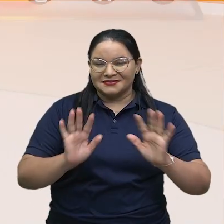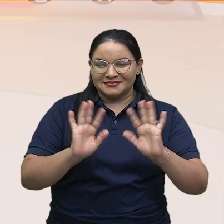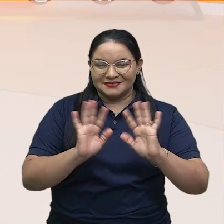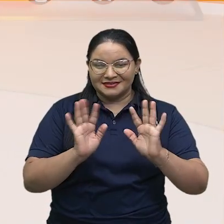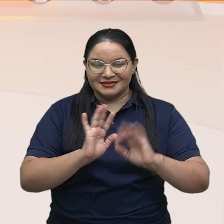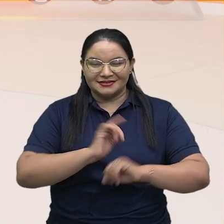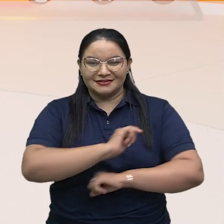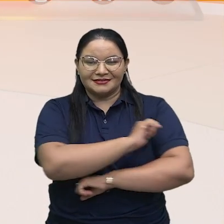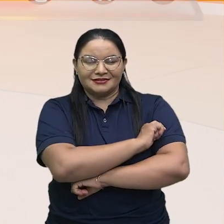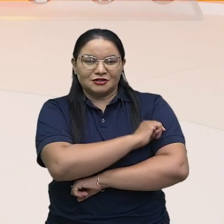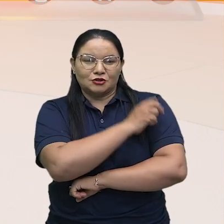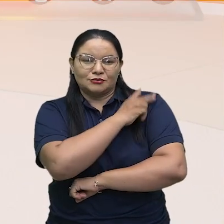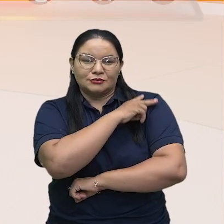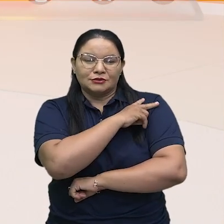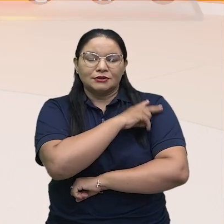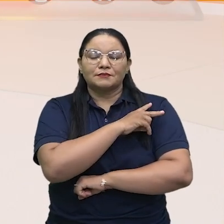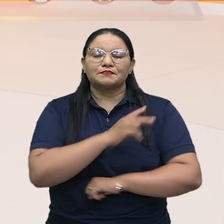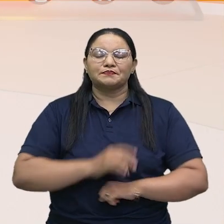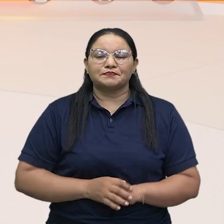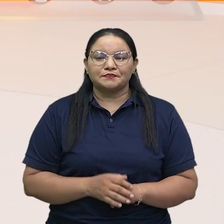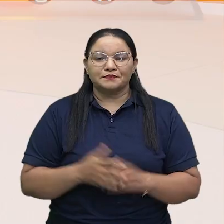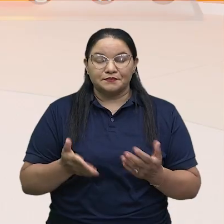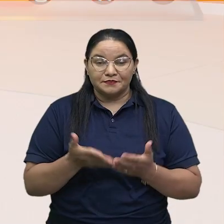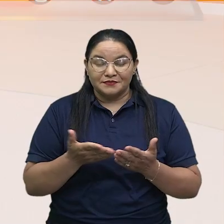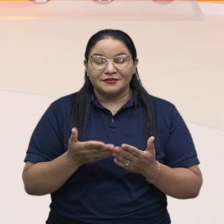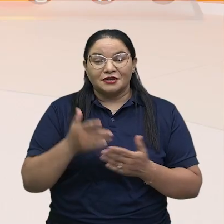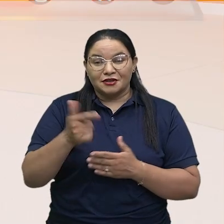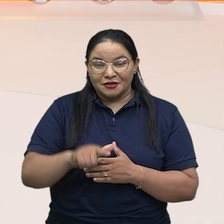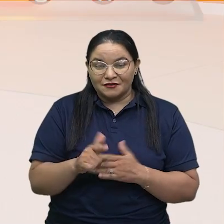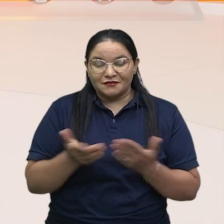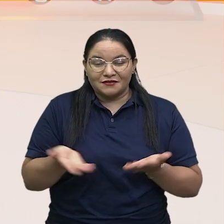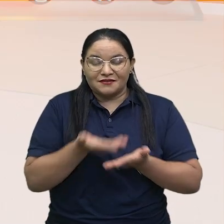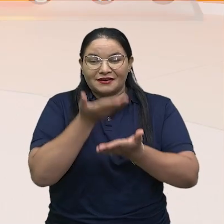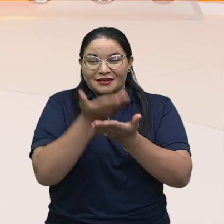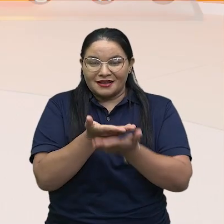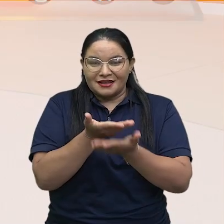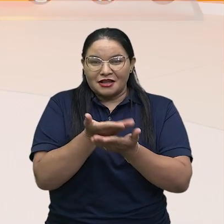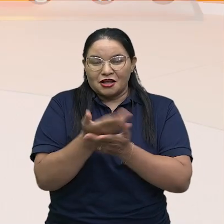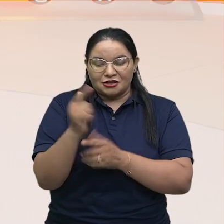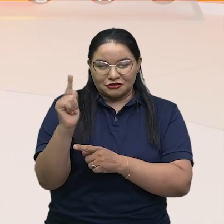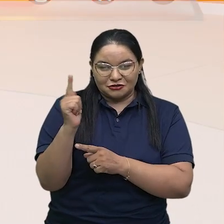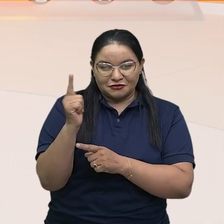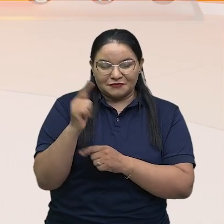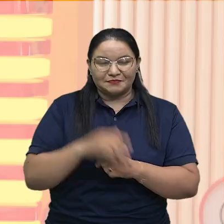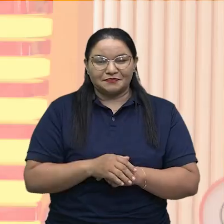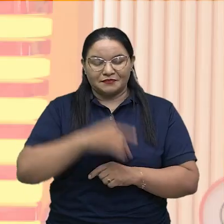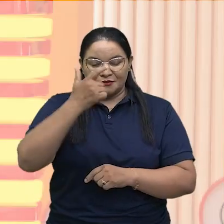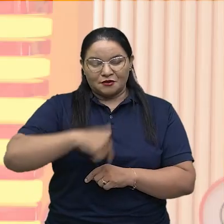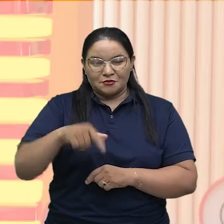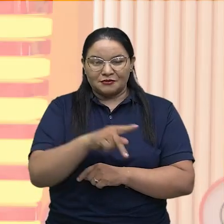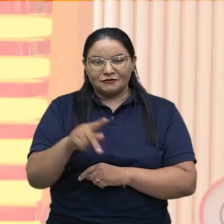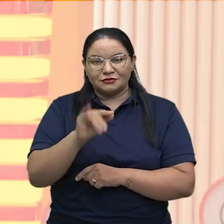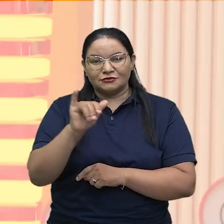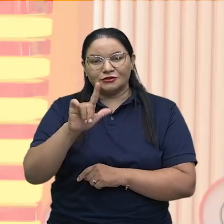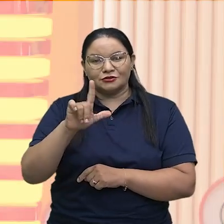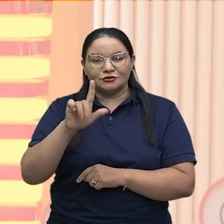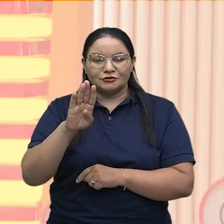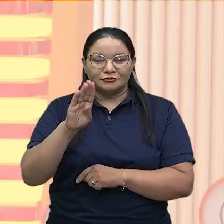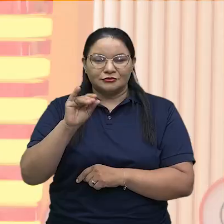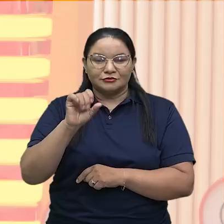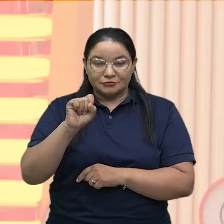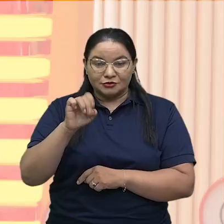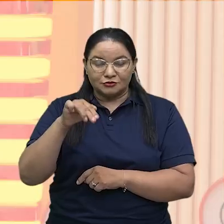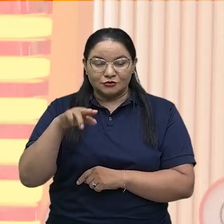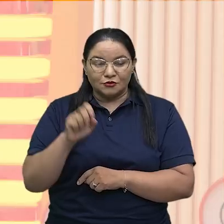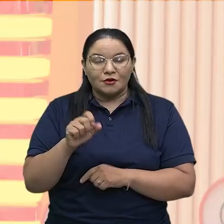Olá, alunos da segunda série do ensino médio. Cá estamos para mais uma aula de geografia. Eu sou o professor Ilbson do